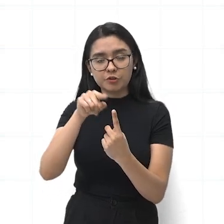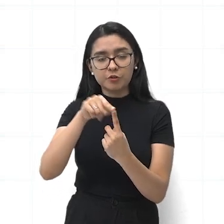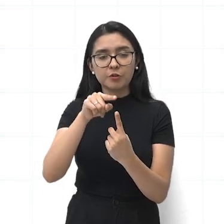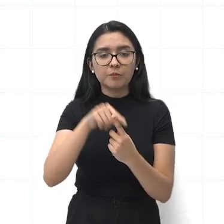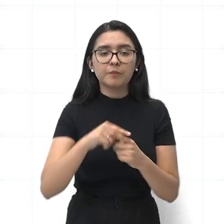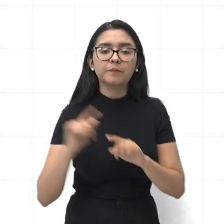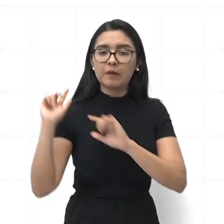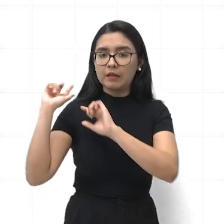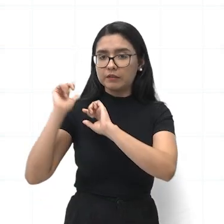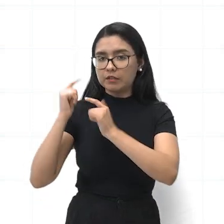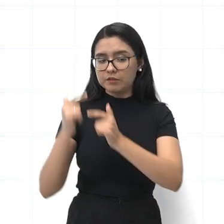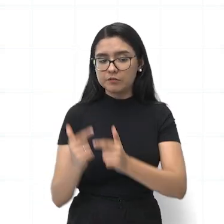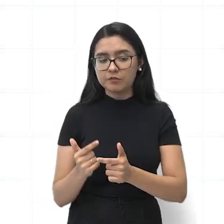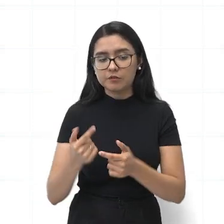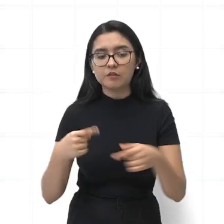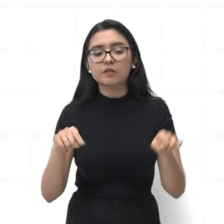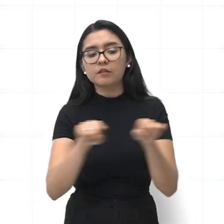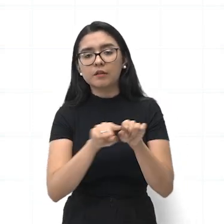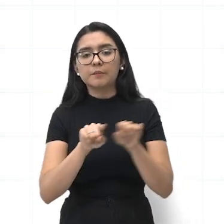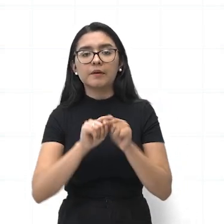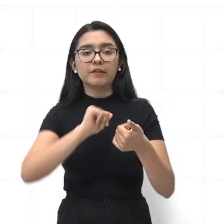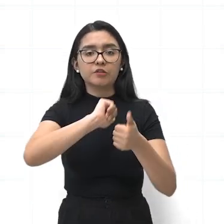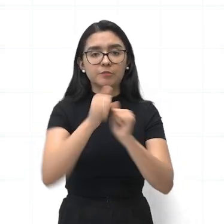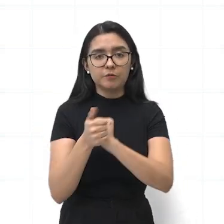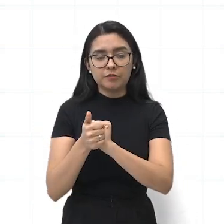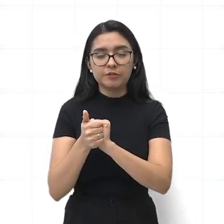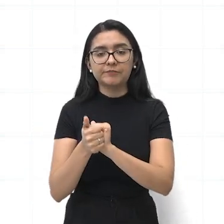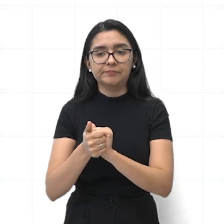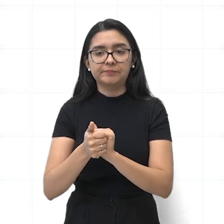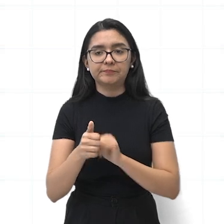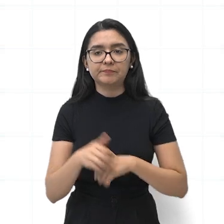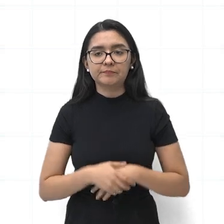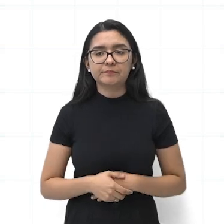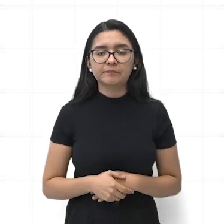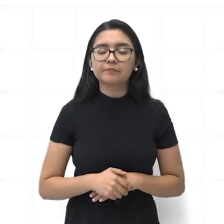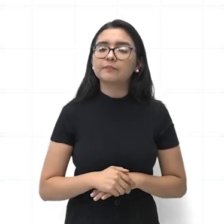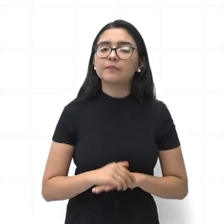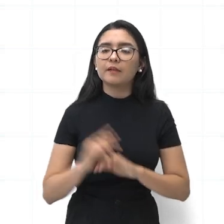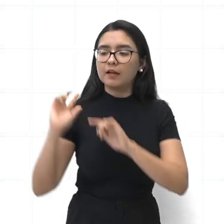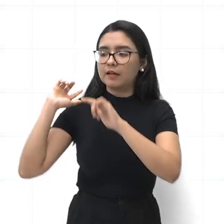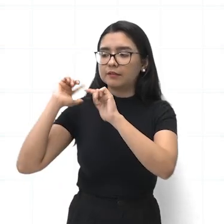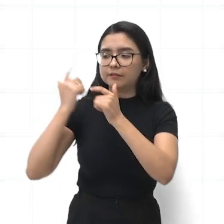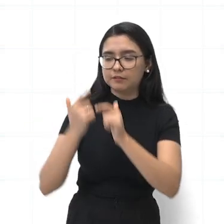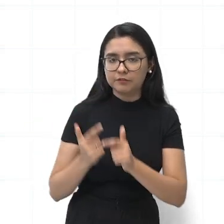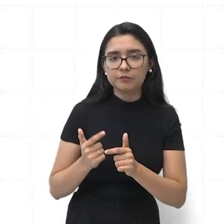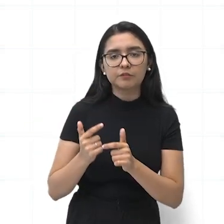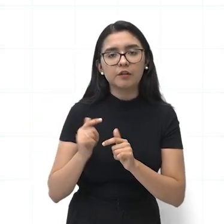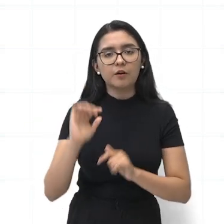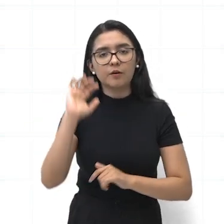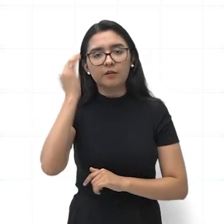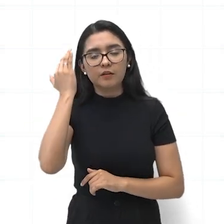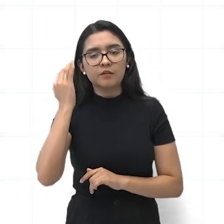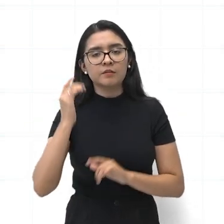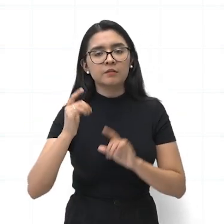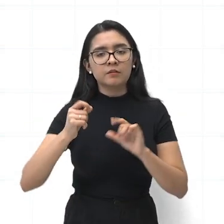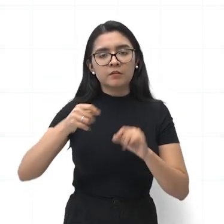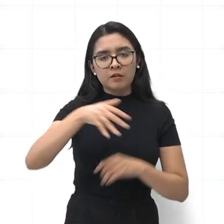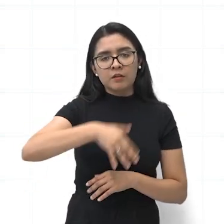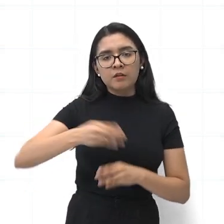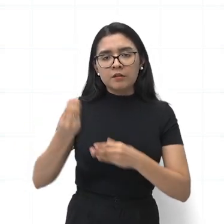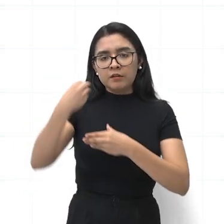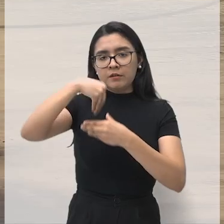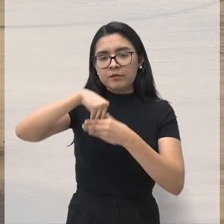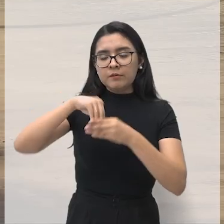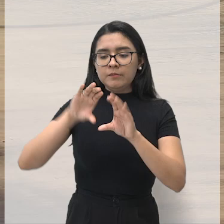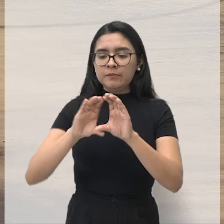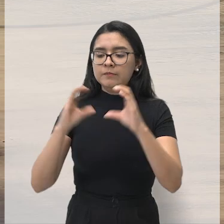a tradicional e a esportiva. Né? A tradicional é aquela que ocorre ali na